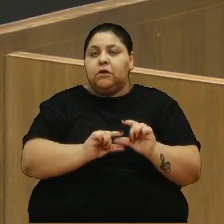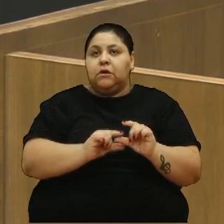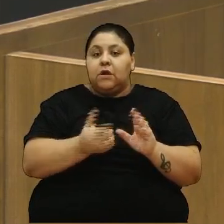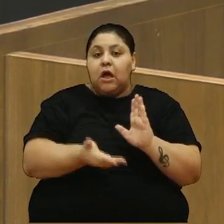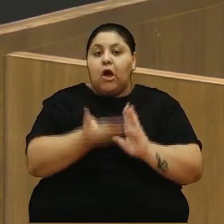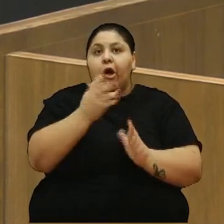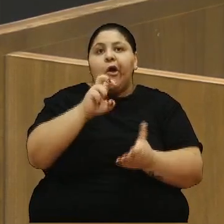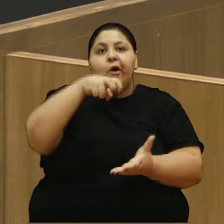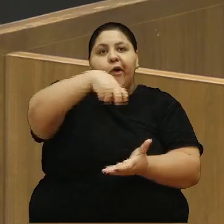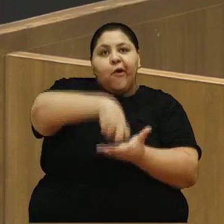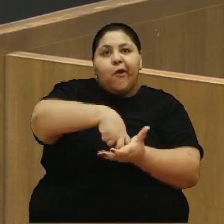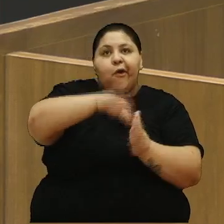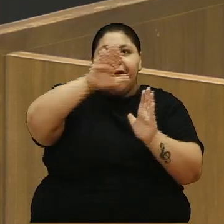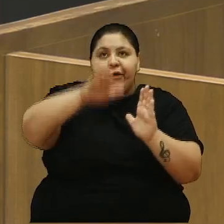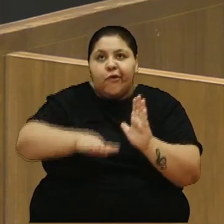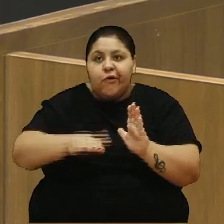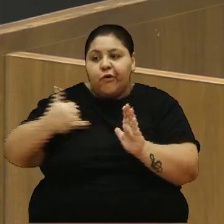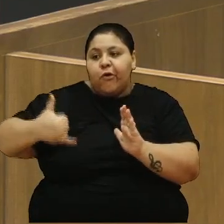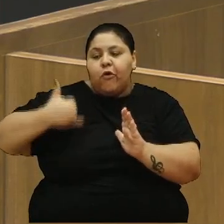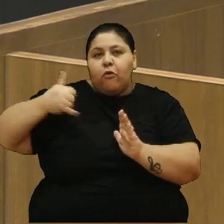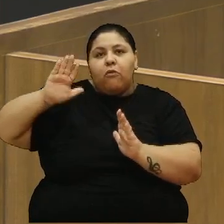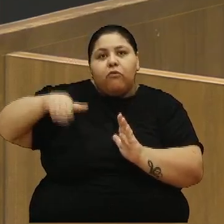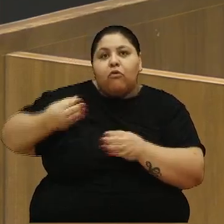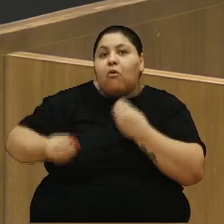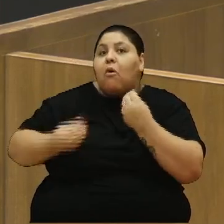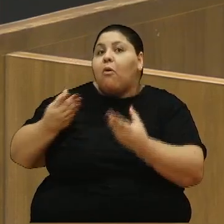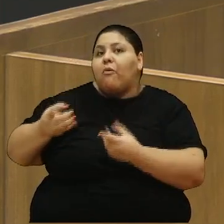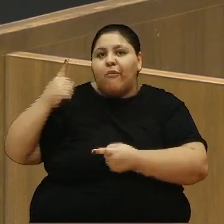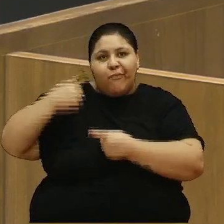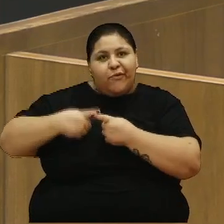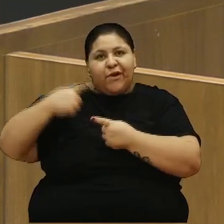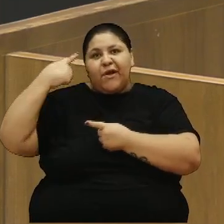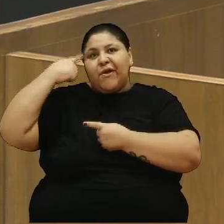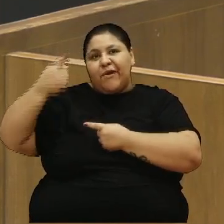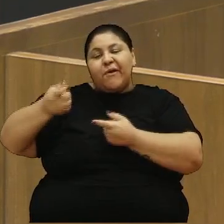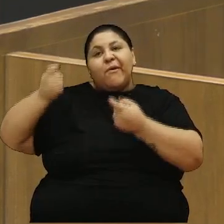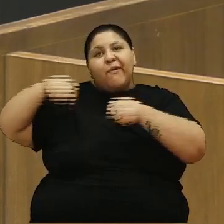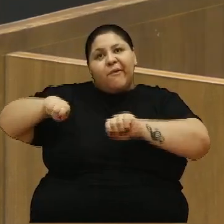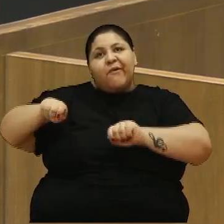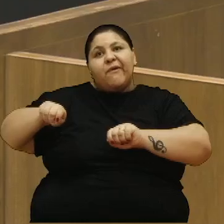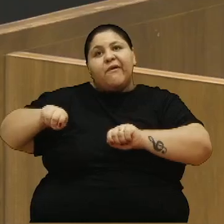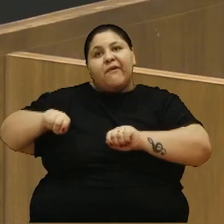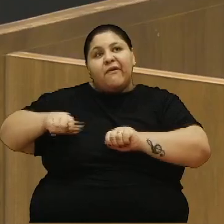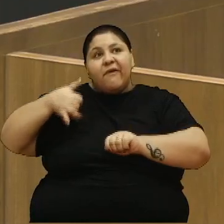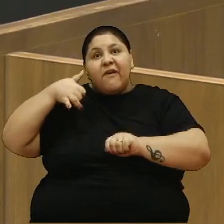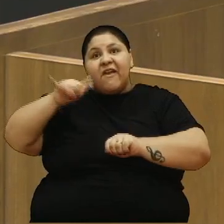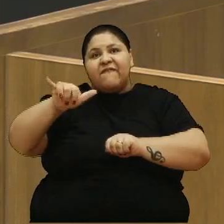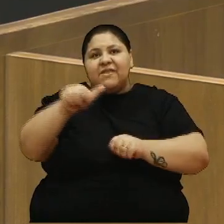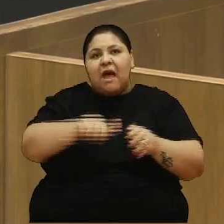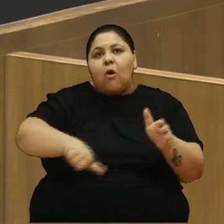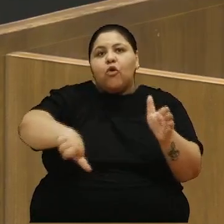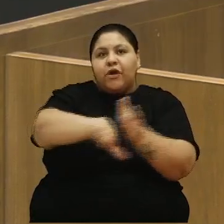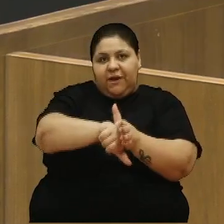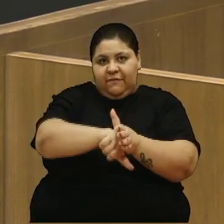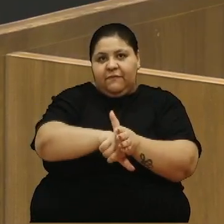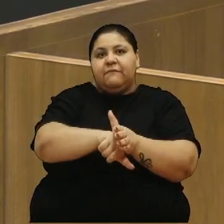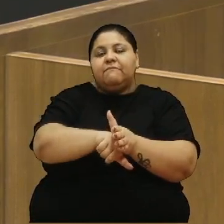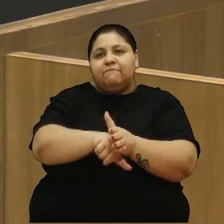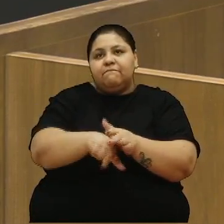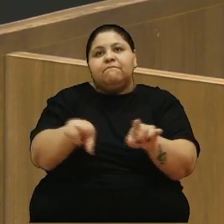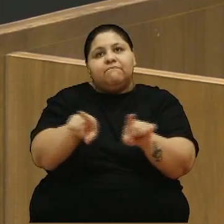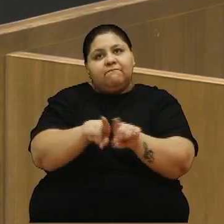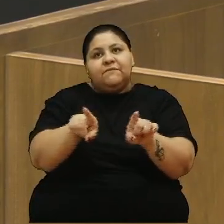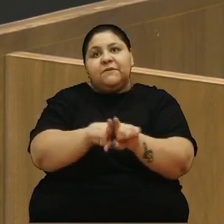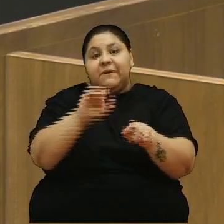a pena e diminuir a menoridade penal, porque eu penso que a gente precisa evitar o crime, inclusive